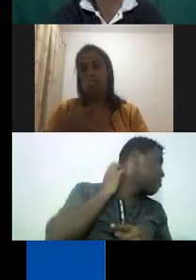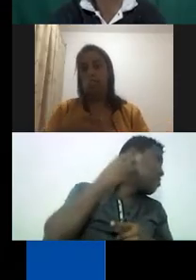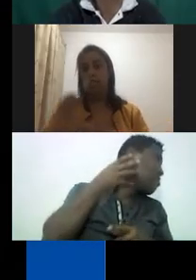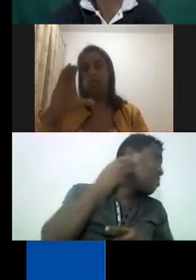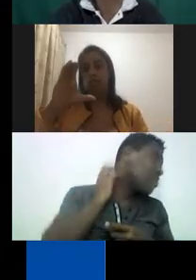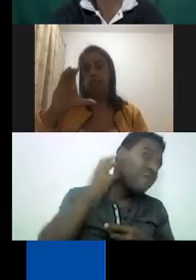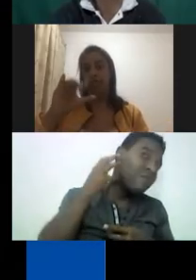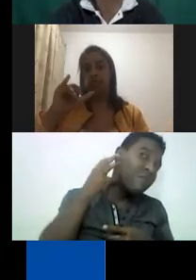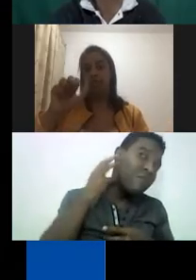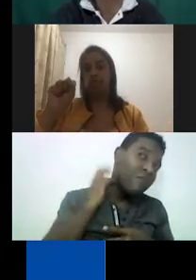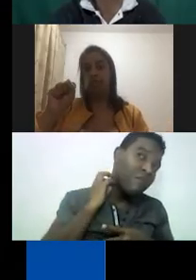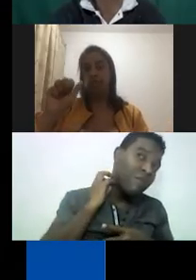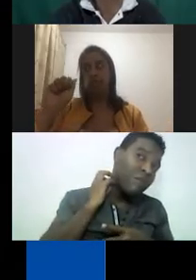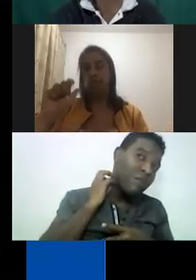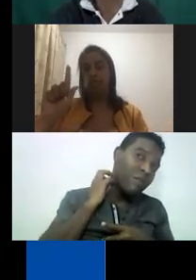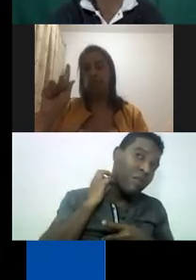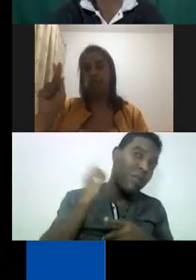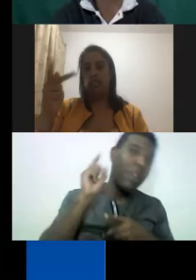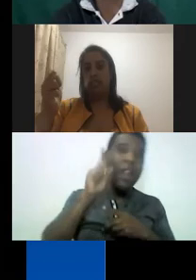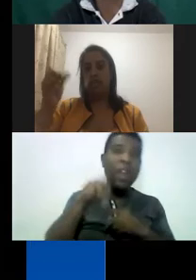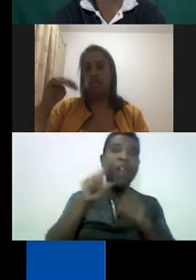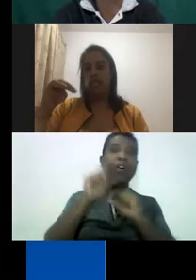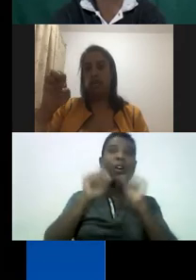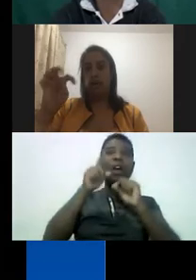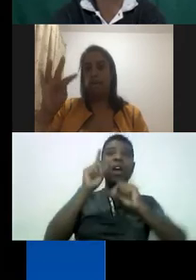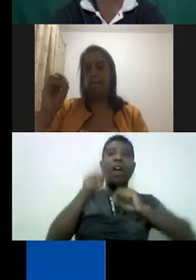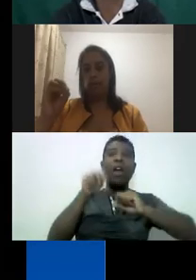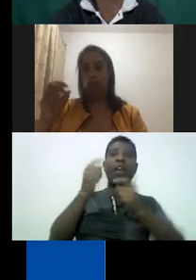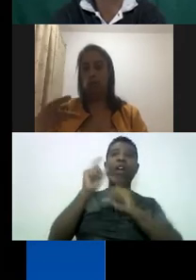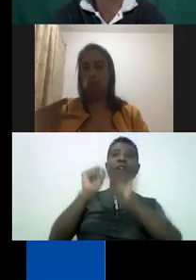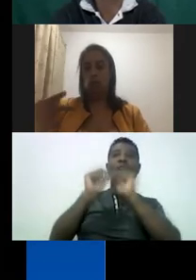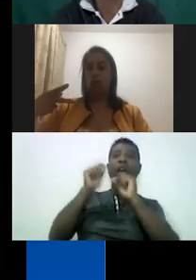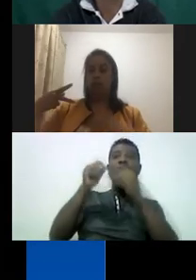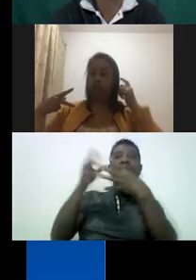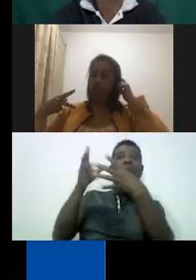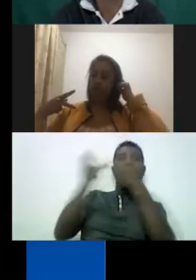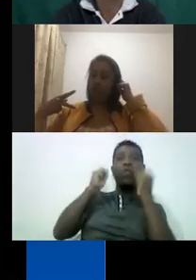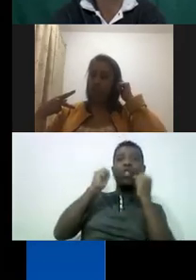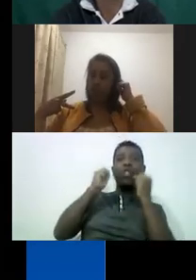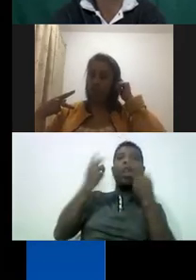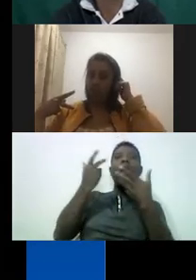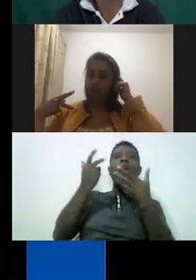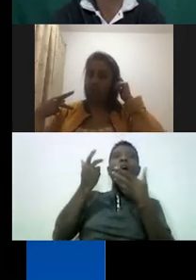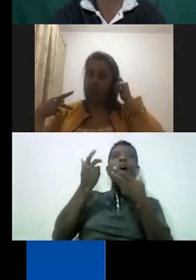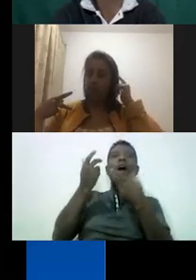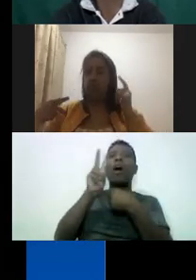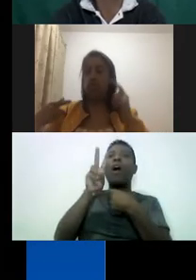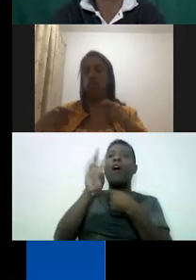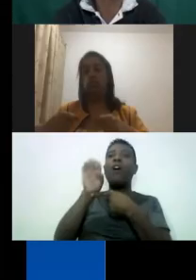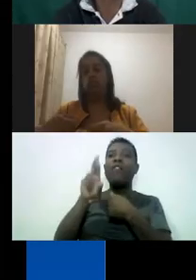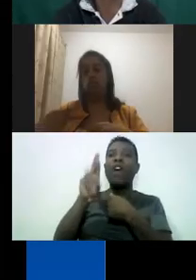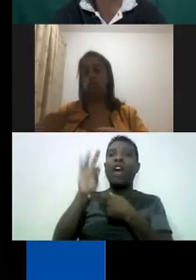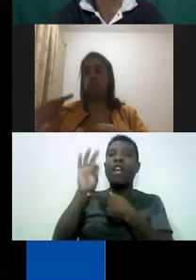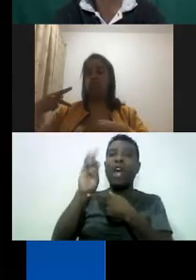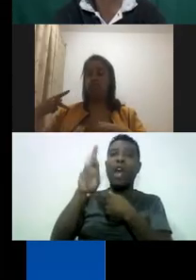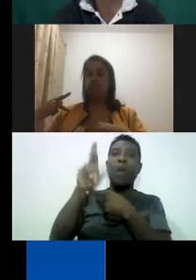escaleno, ele gera um cisalhamento anterior. Então, ele puxa nossas vértebras para trás. E o nosso elevador da escápula puxa nossas vértebras